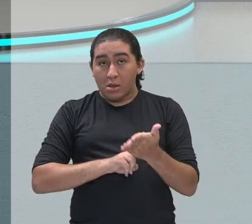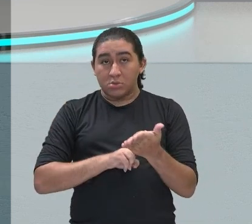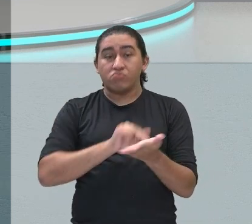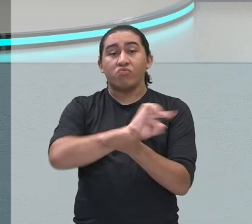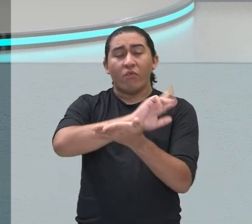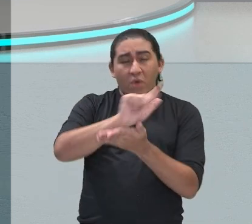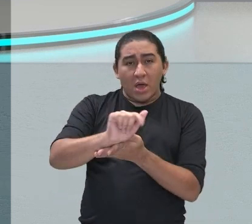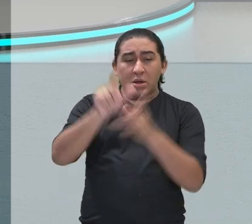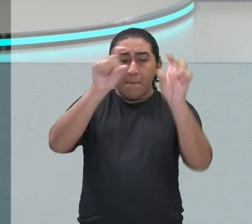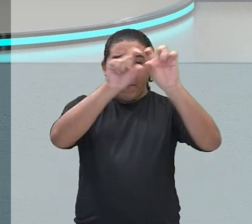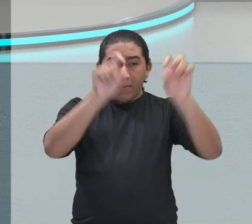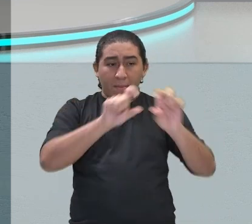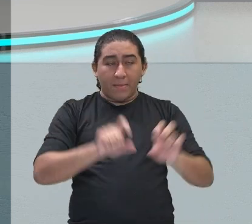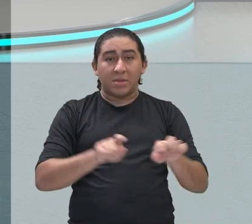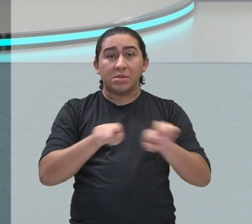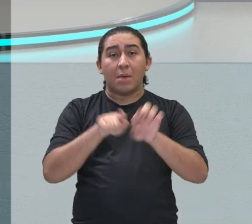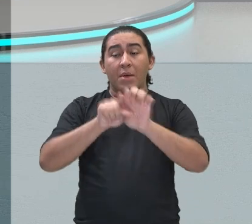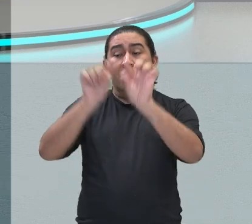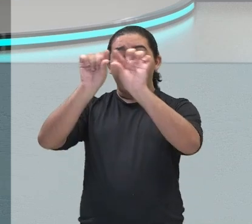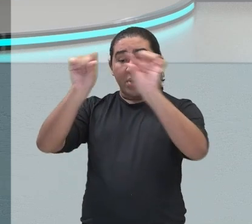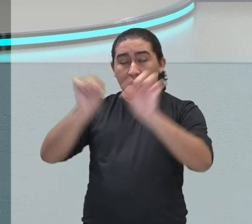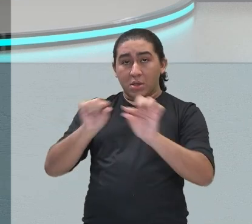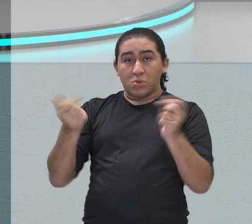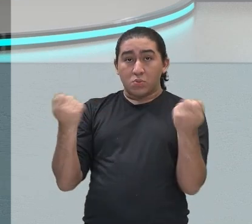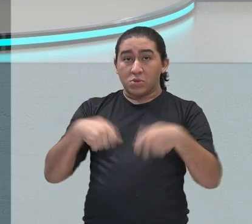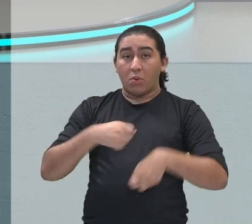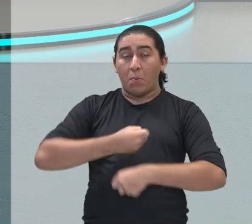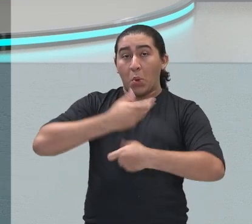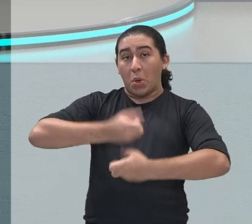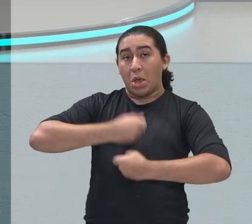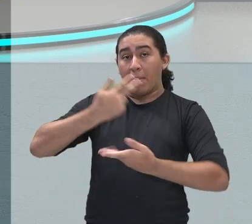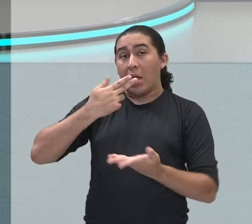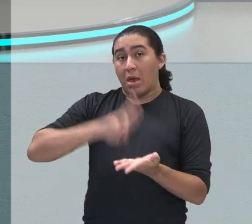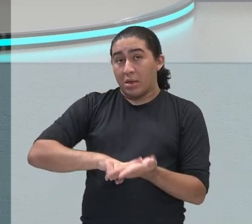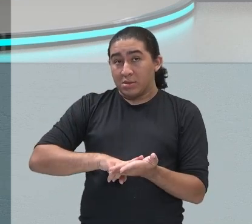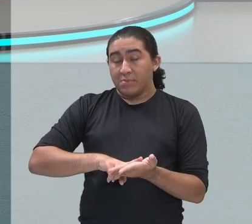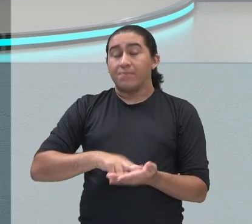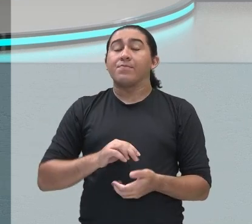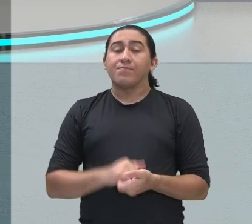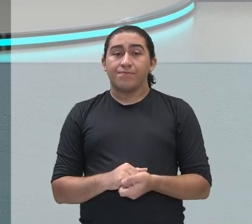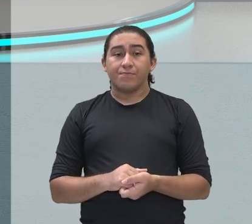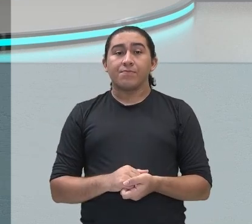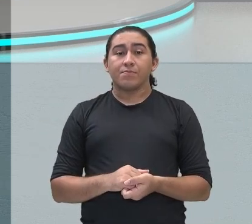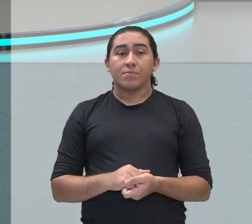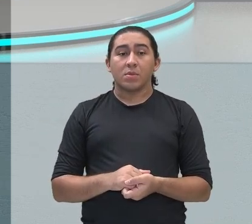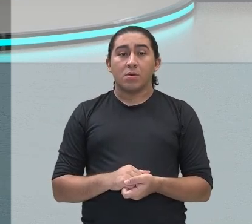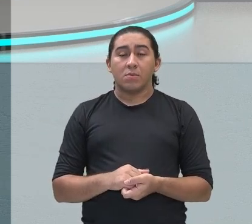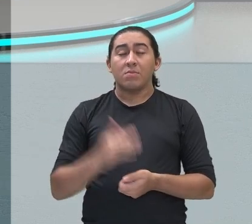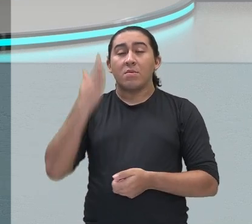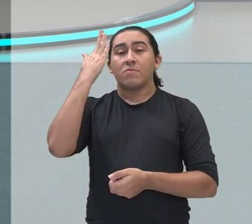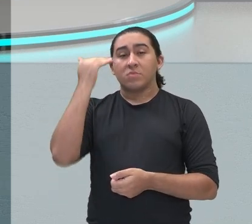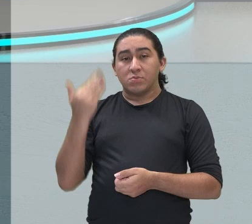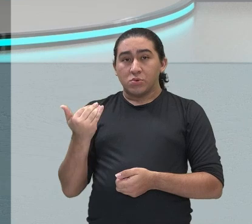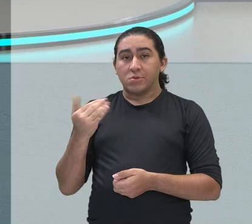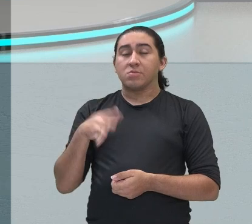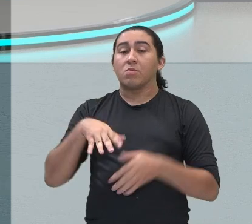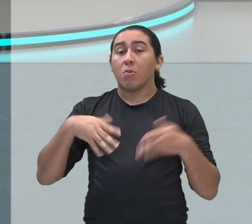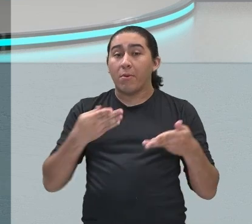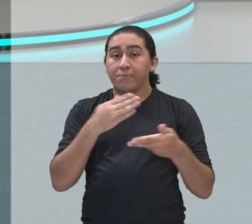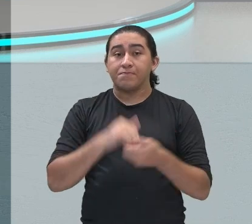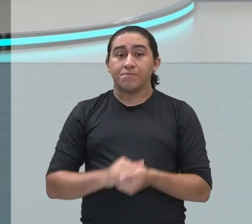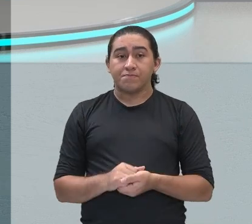escreveu cartas em versos, eram poemas carta, né? Sendo a mais famosa a